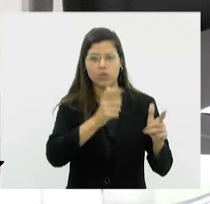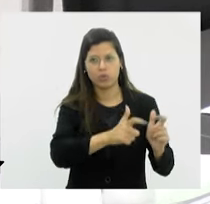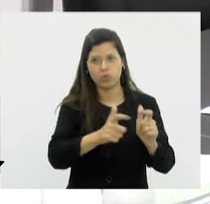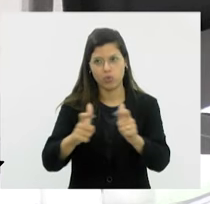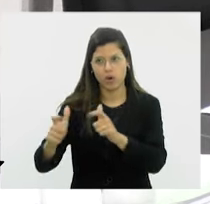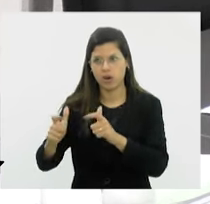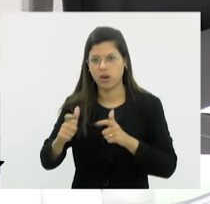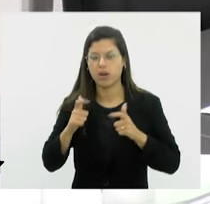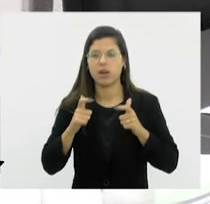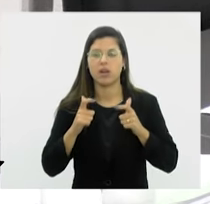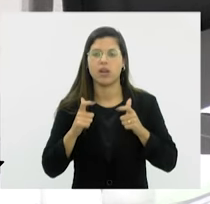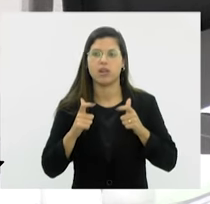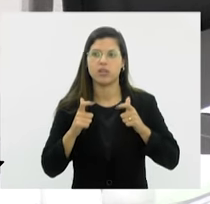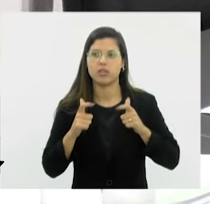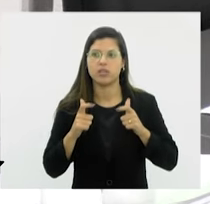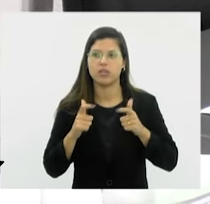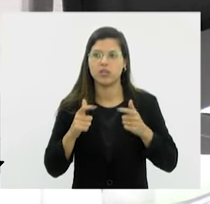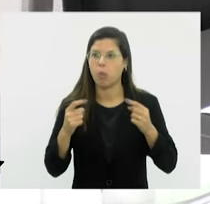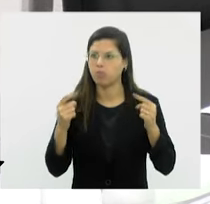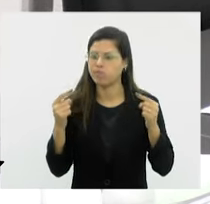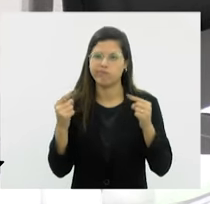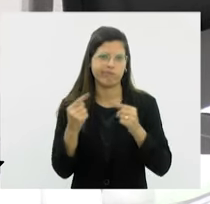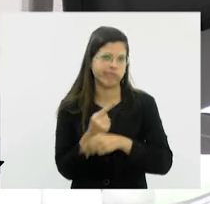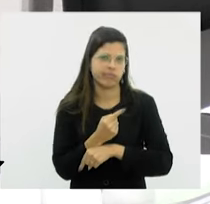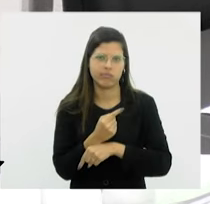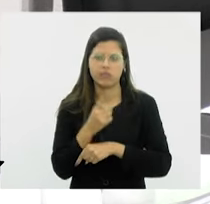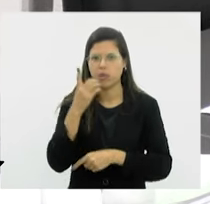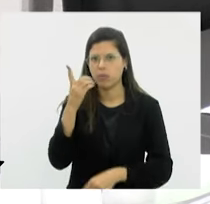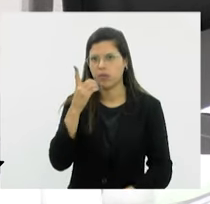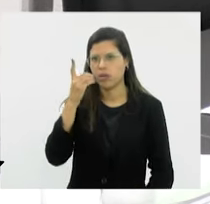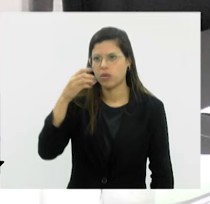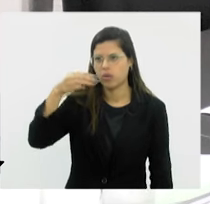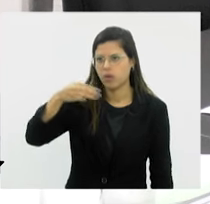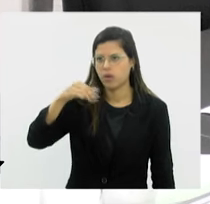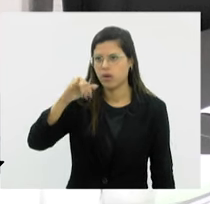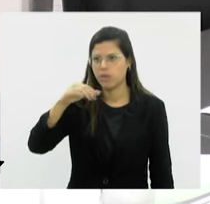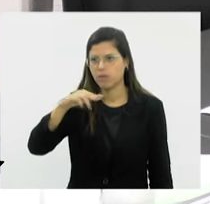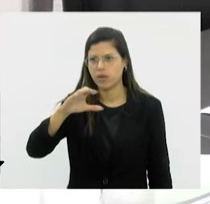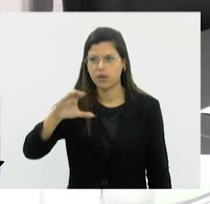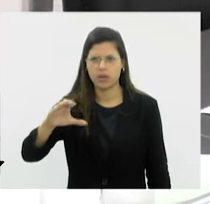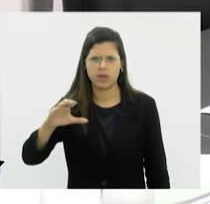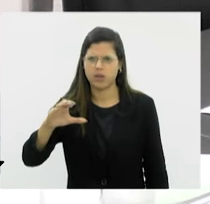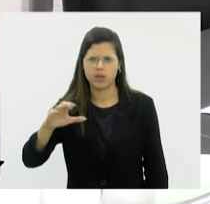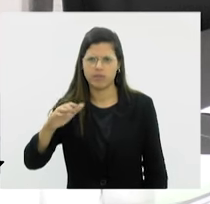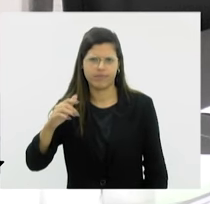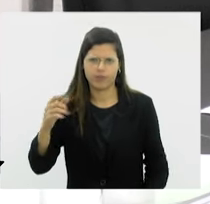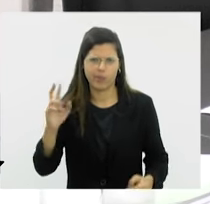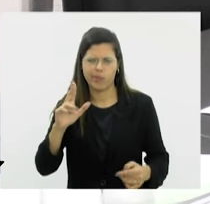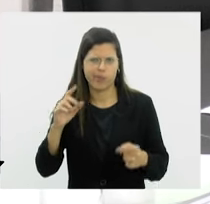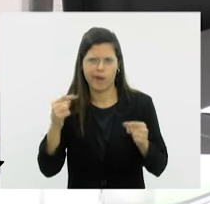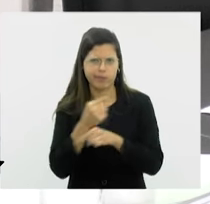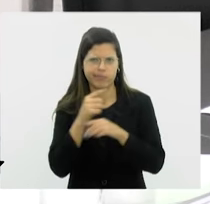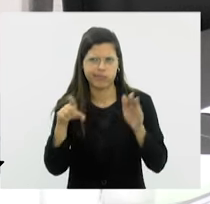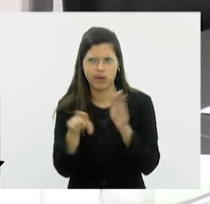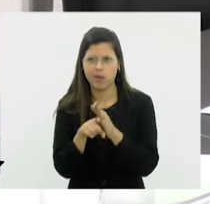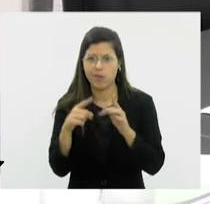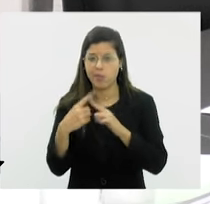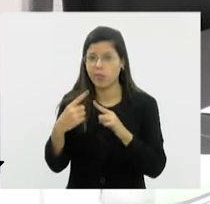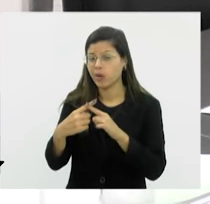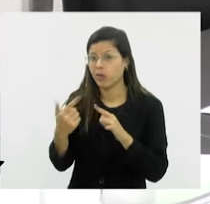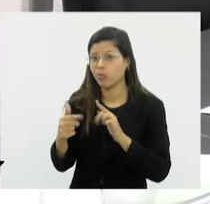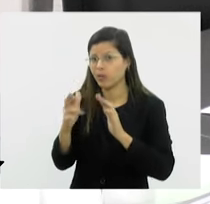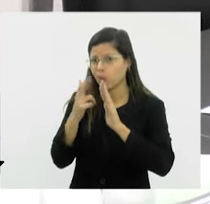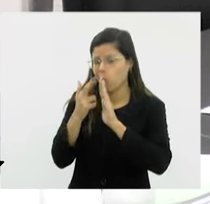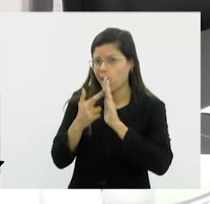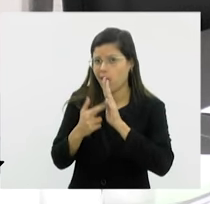aí eu ouso discordar do deputado Mink, que não supre ilegalidade, porque não tem um regulamento